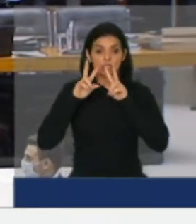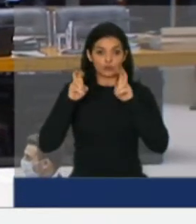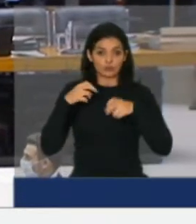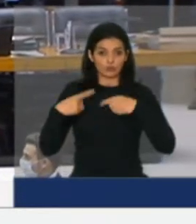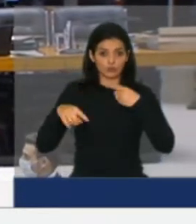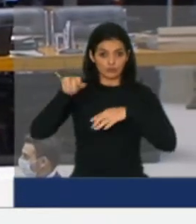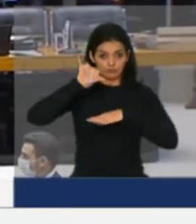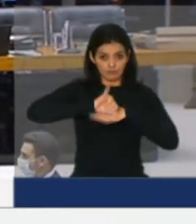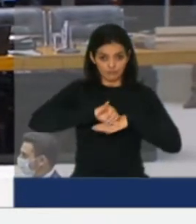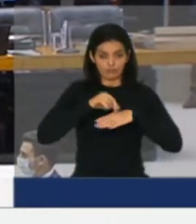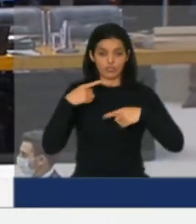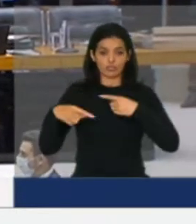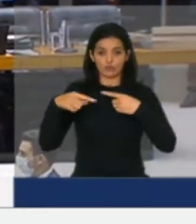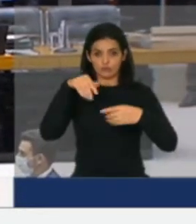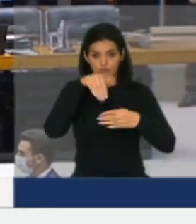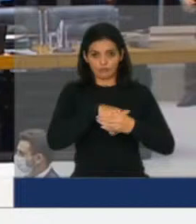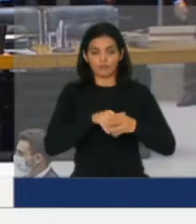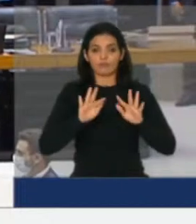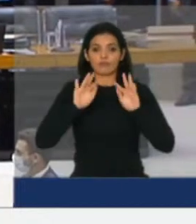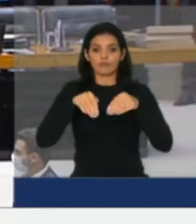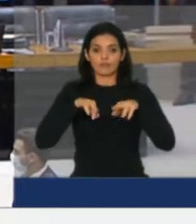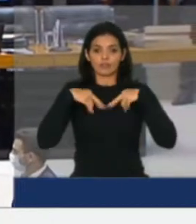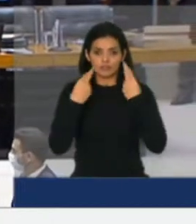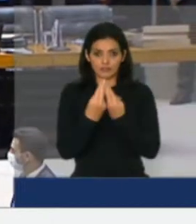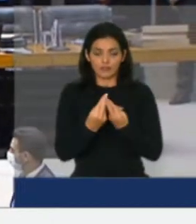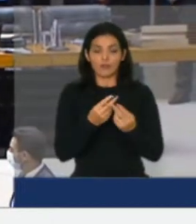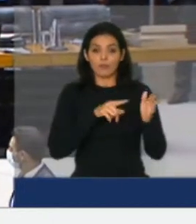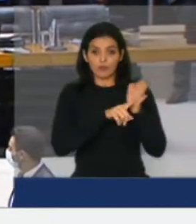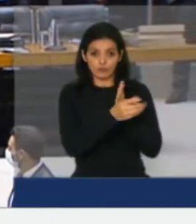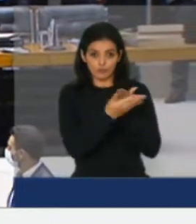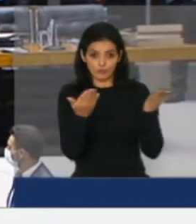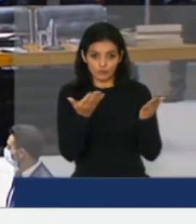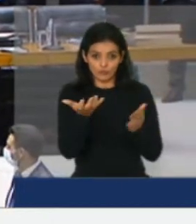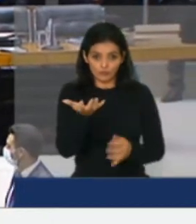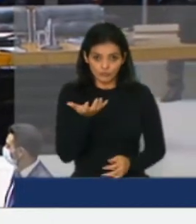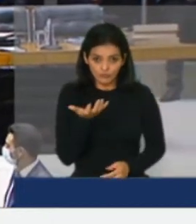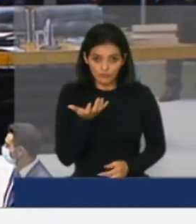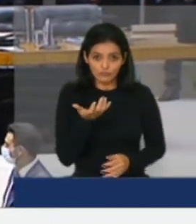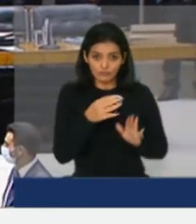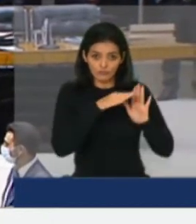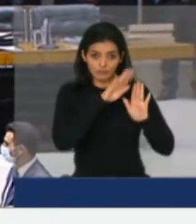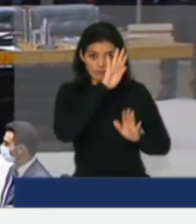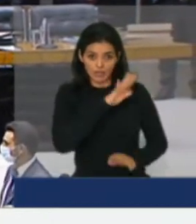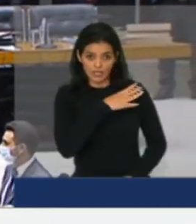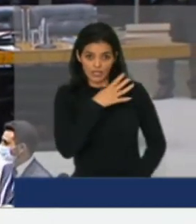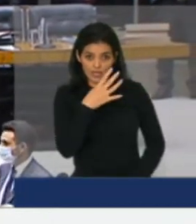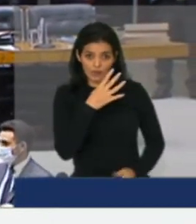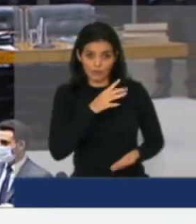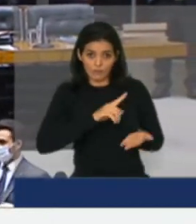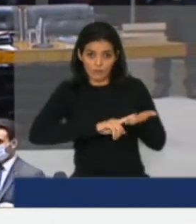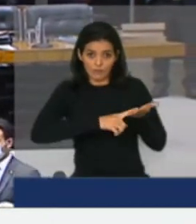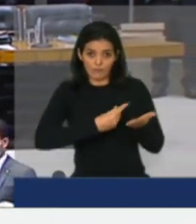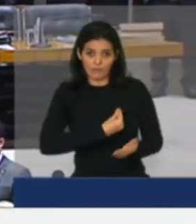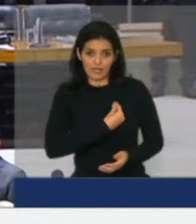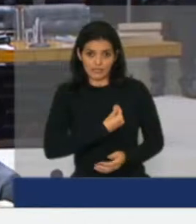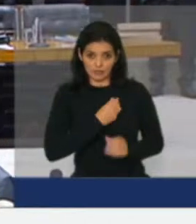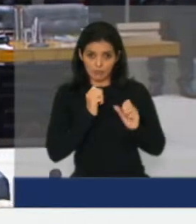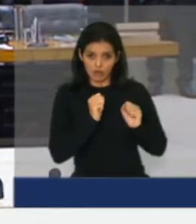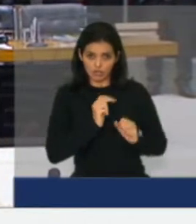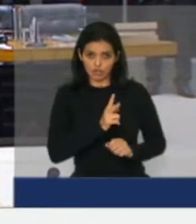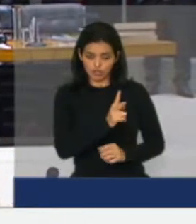para a deliberação. Está encerrada a sessão. Eu pergunto aos presentes se nós podemos manter o painel para a próxima